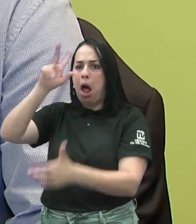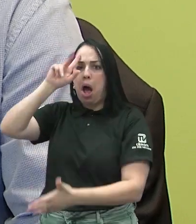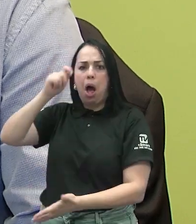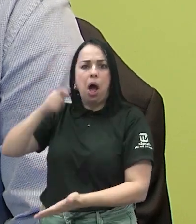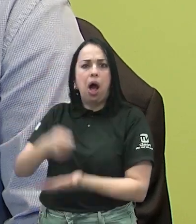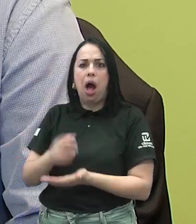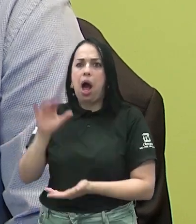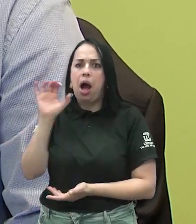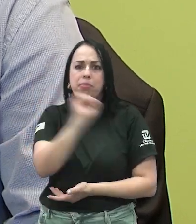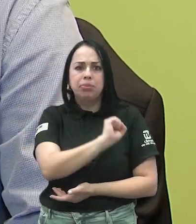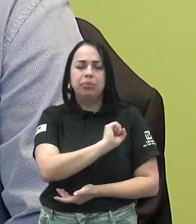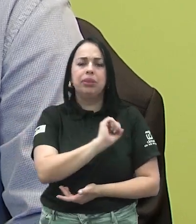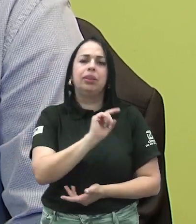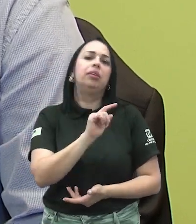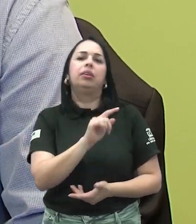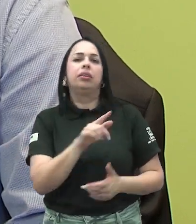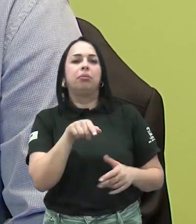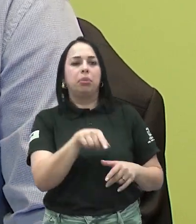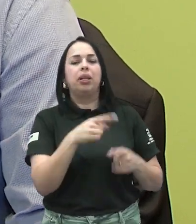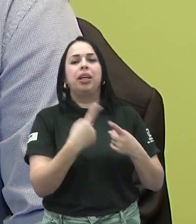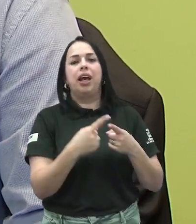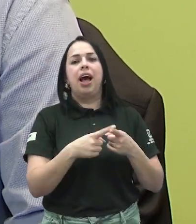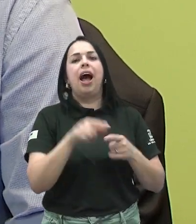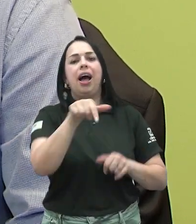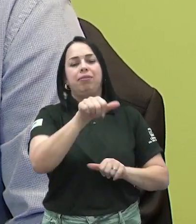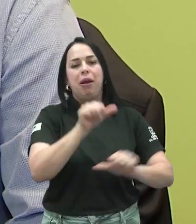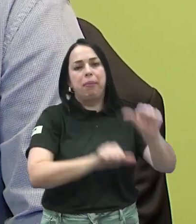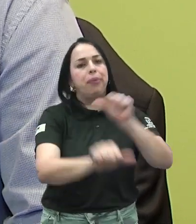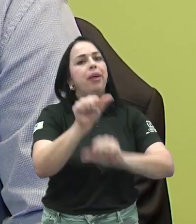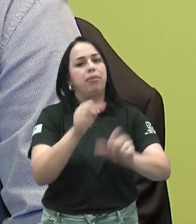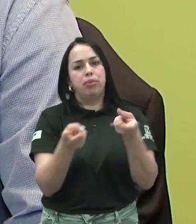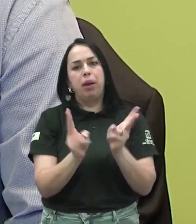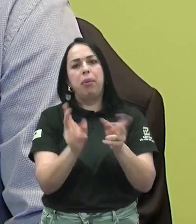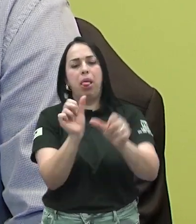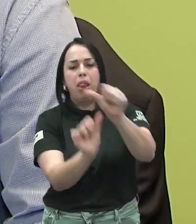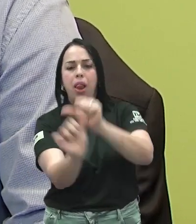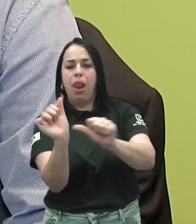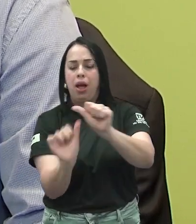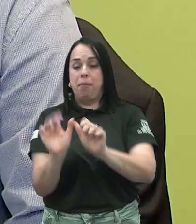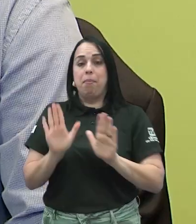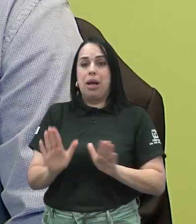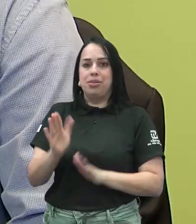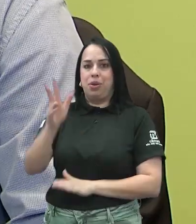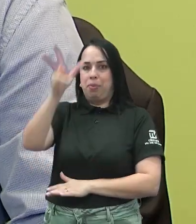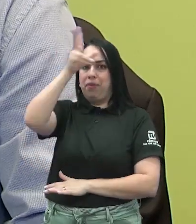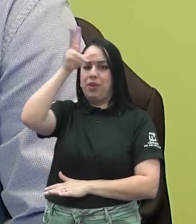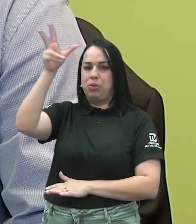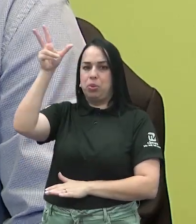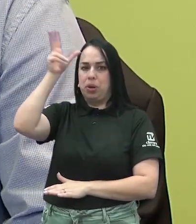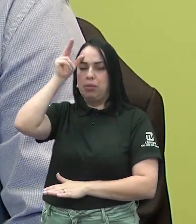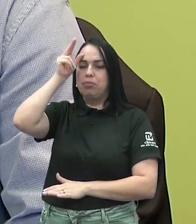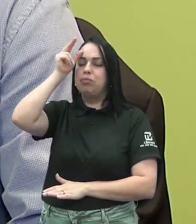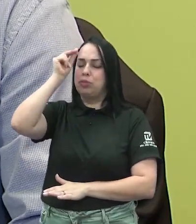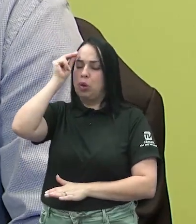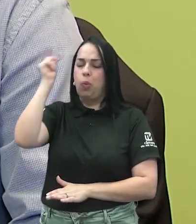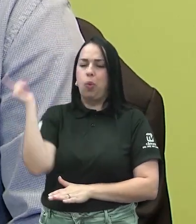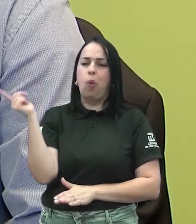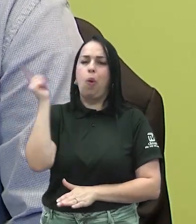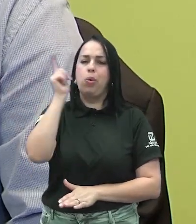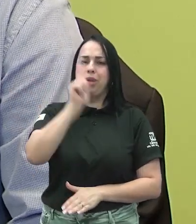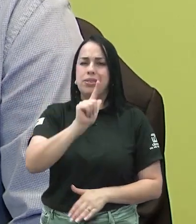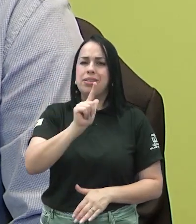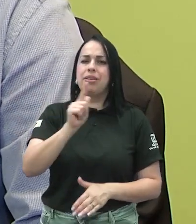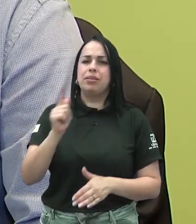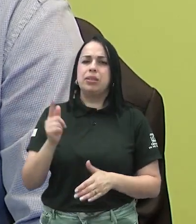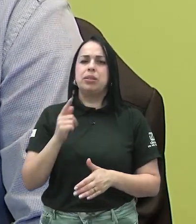em resolver problemas cotidianos que acontecem, que a cidade é dinâmica e os problemas acontecem, e a capacidade de a